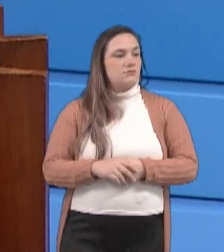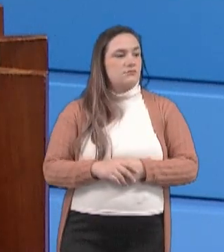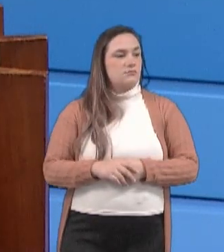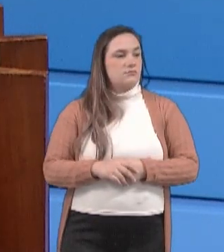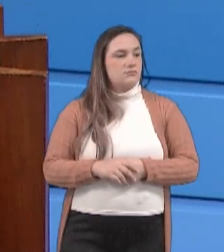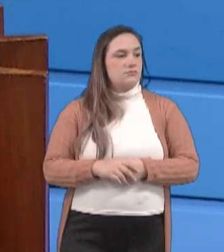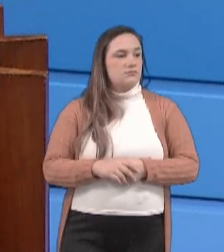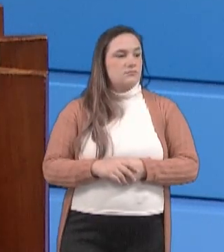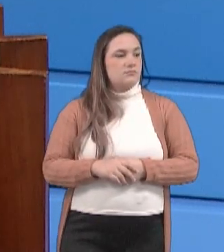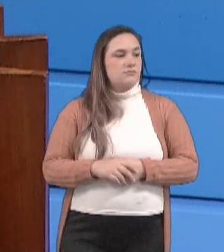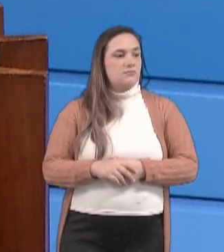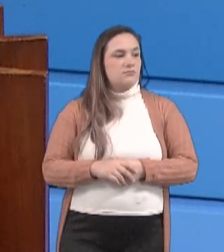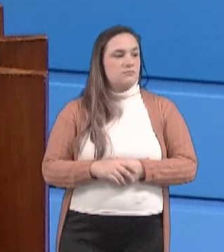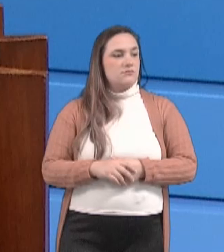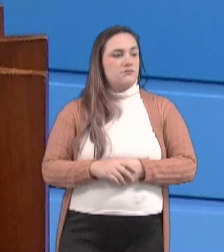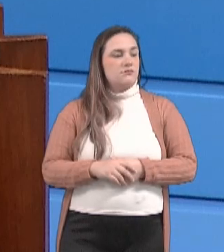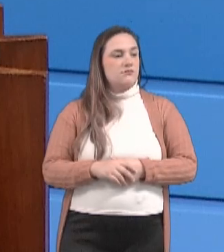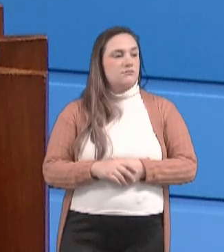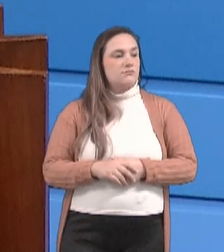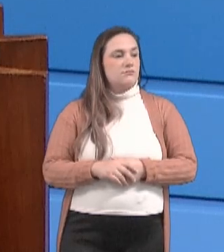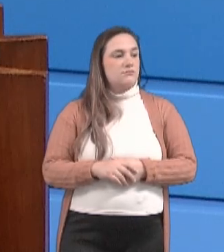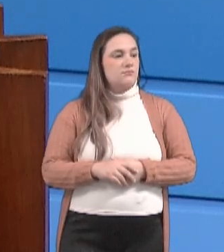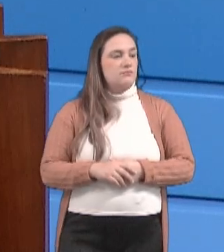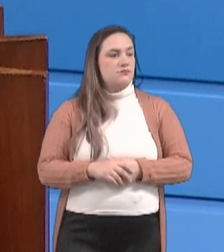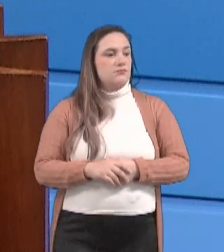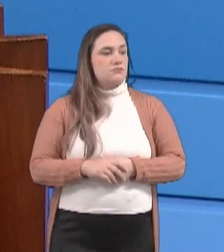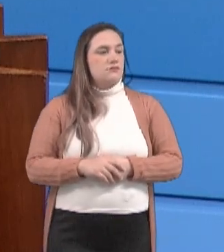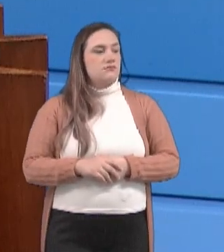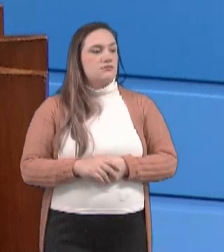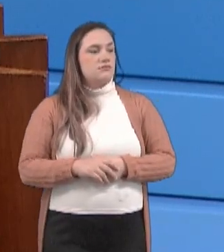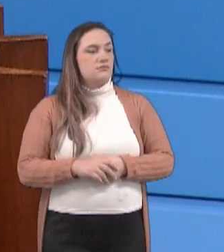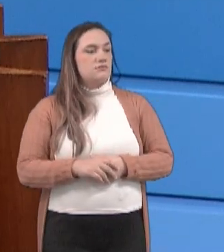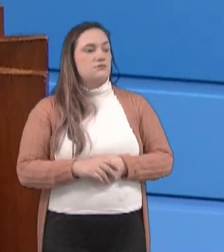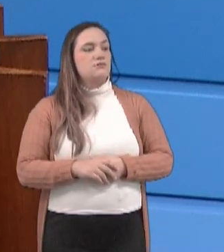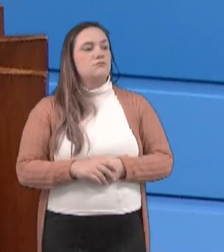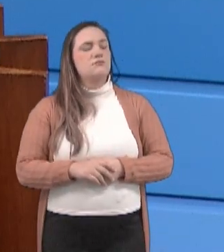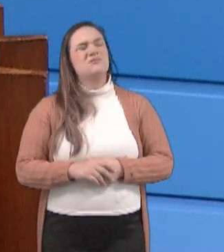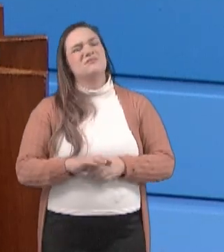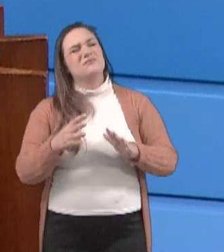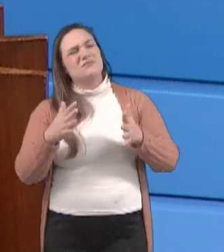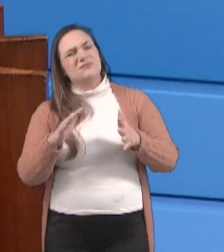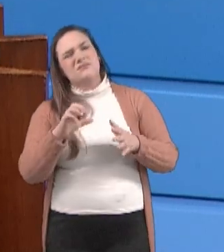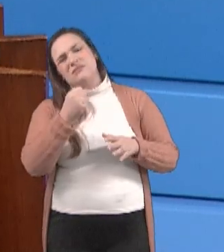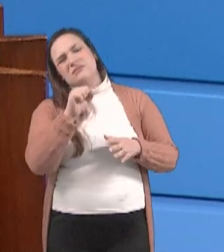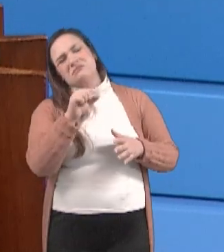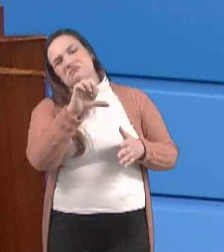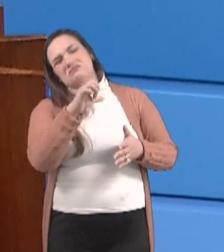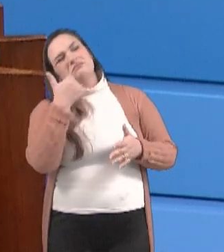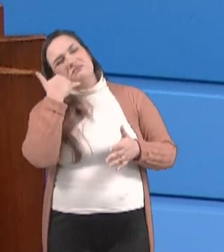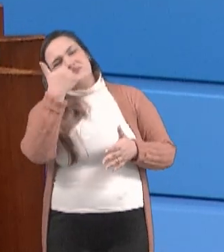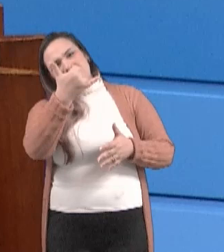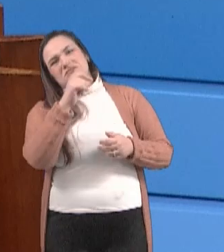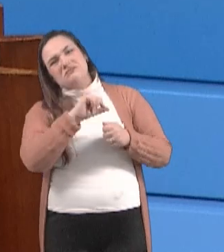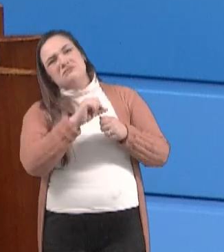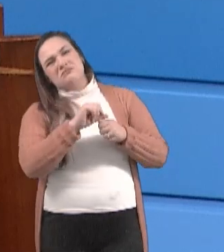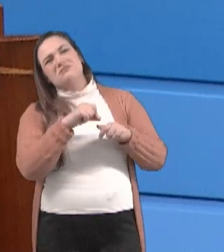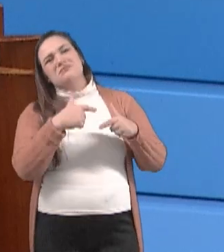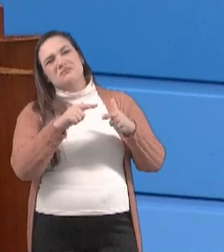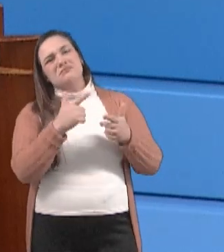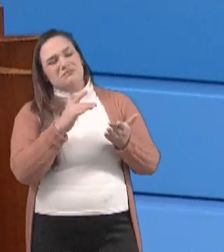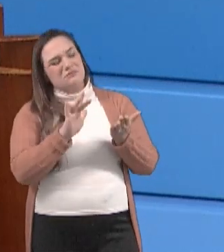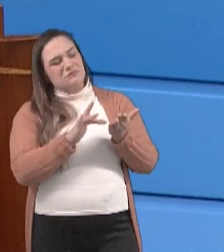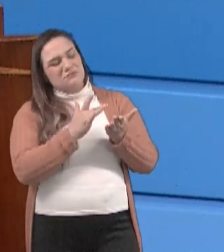assessoras, que fazia o trabalho nos bairros. Utilizavam-se de 8, 9 celulares.